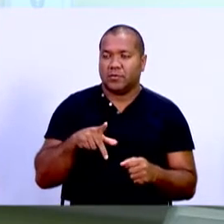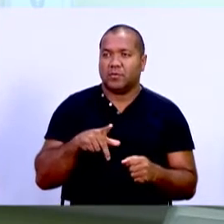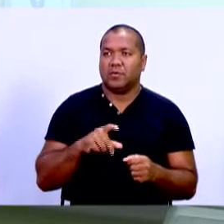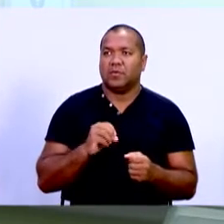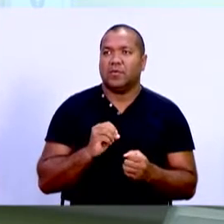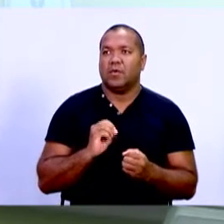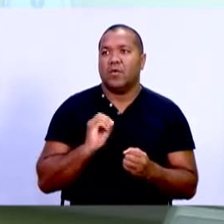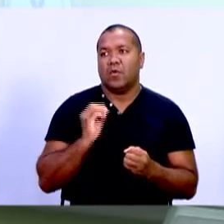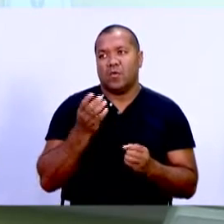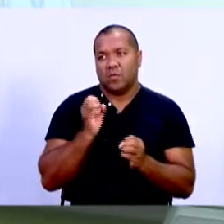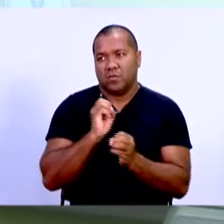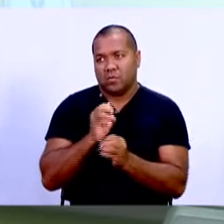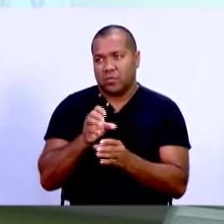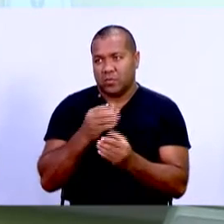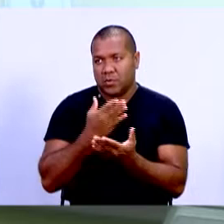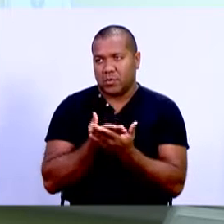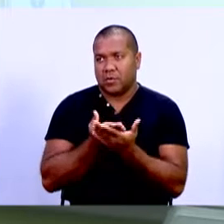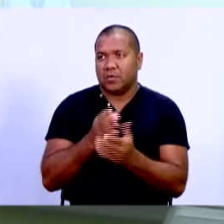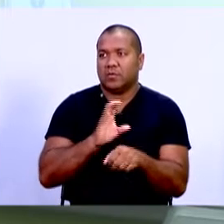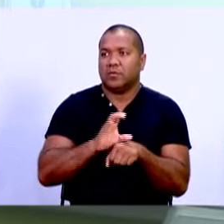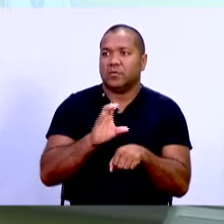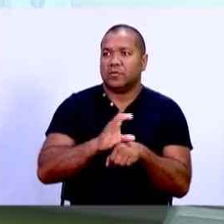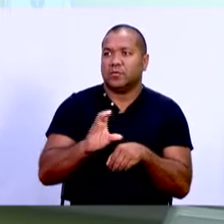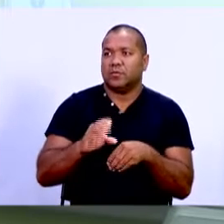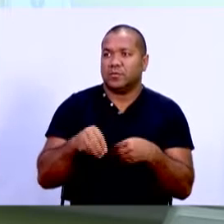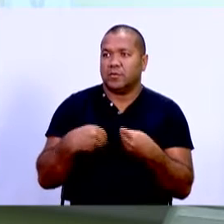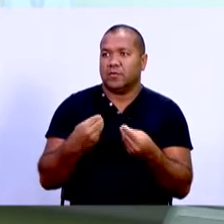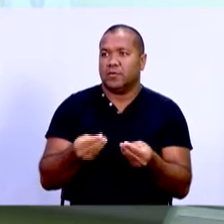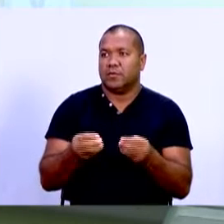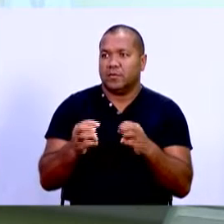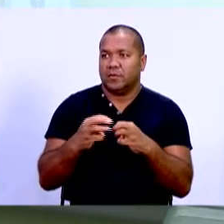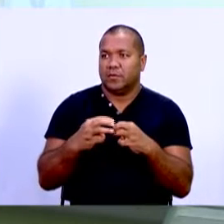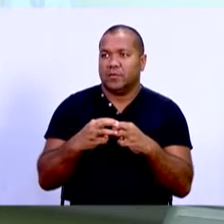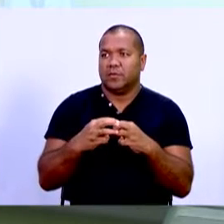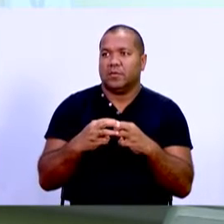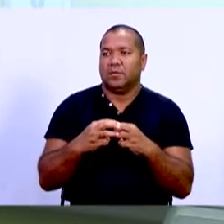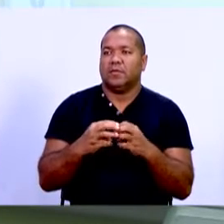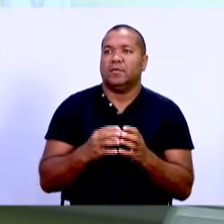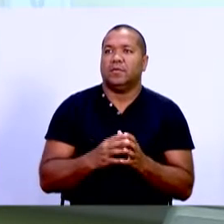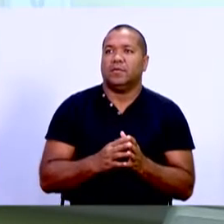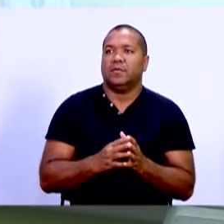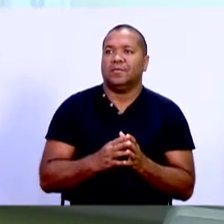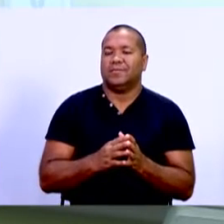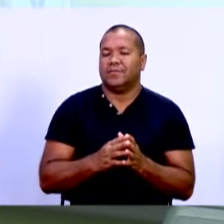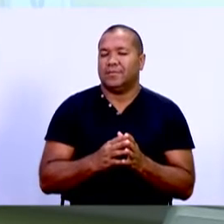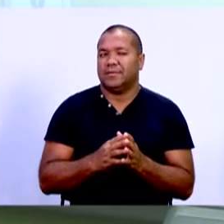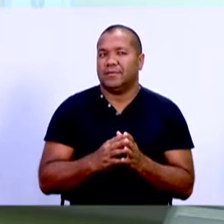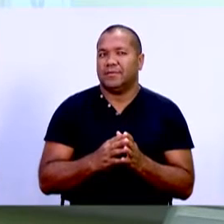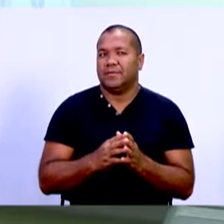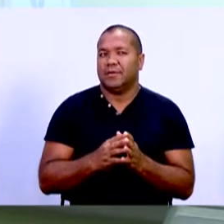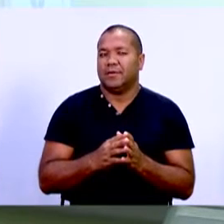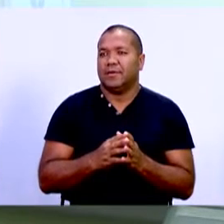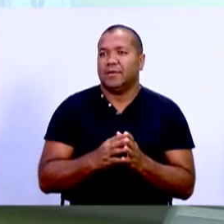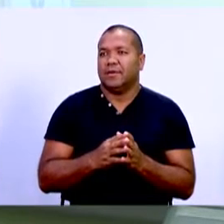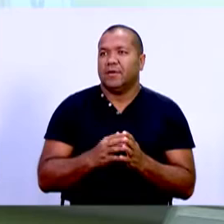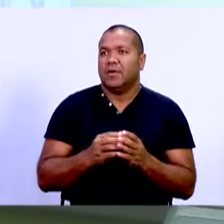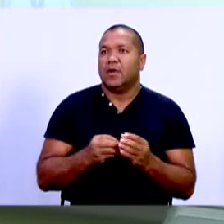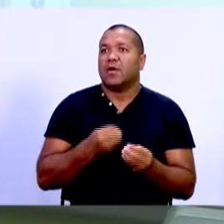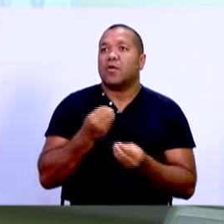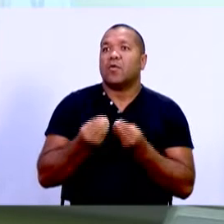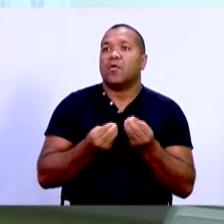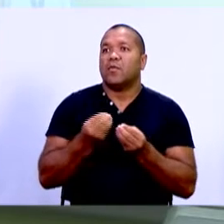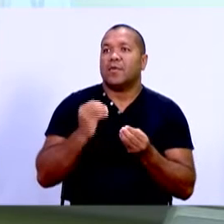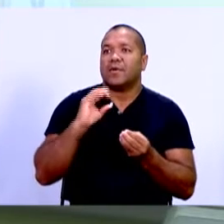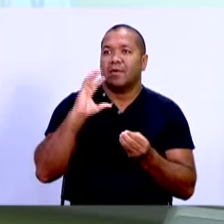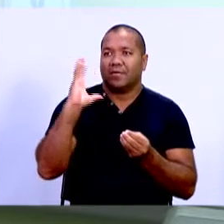meio das aulas e dos cursos que são oferecidos pela instituição. Agora, como é que funciona esse